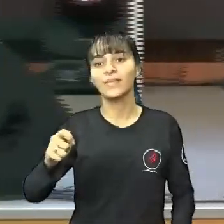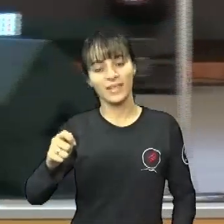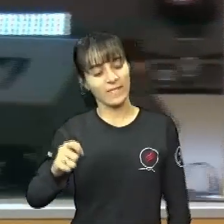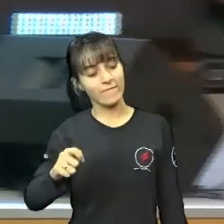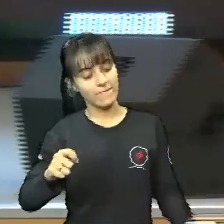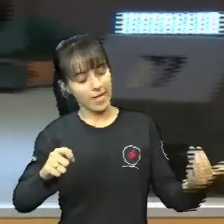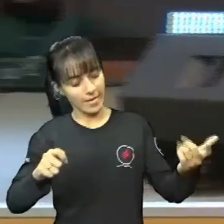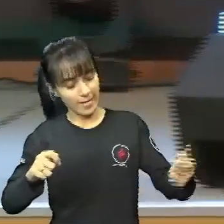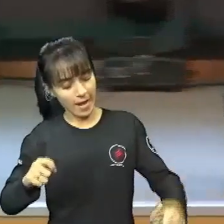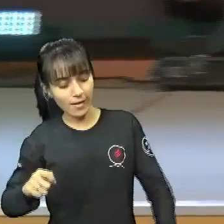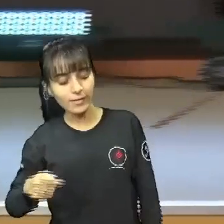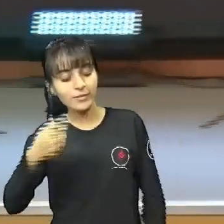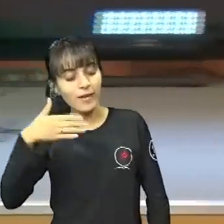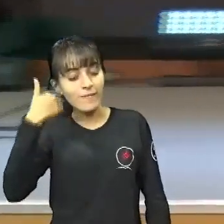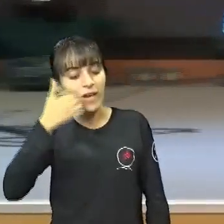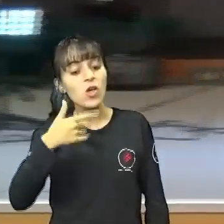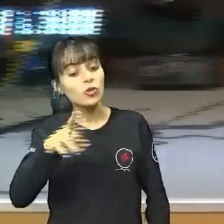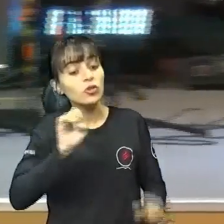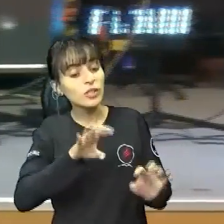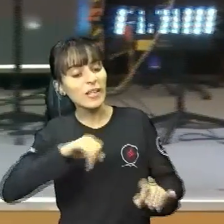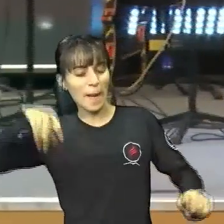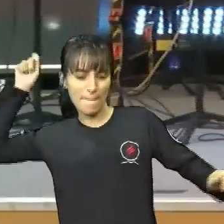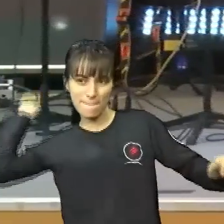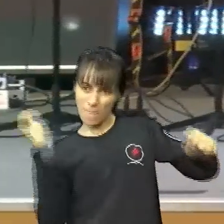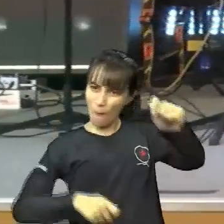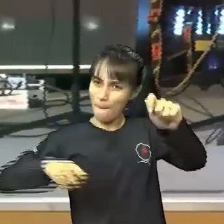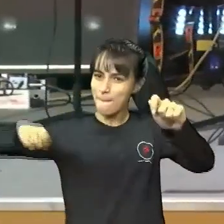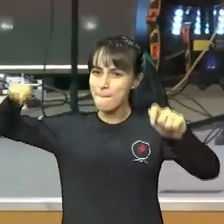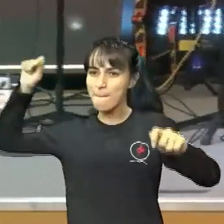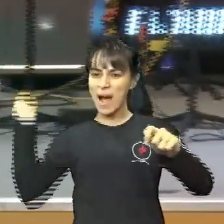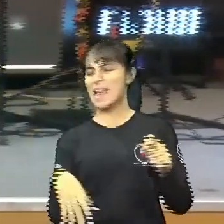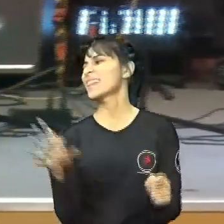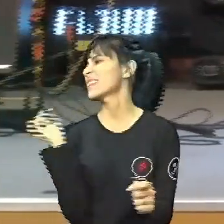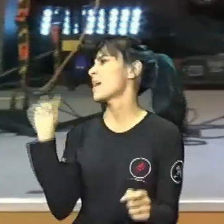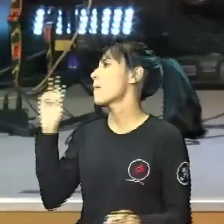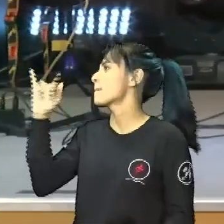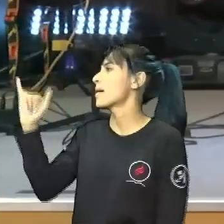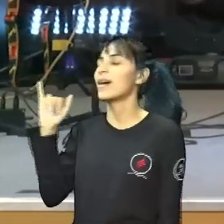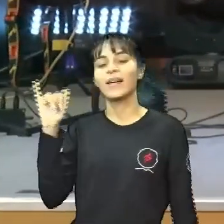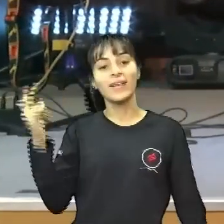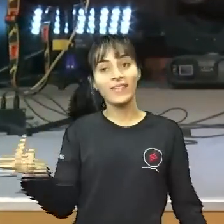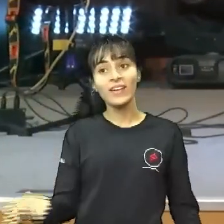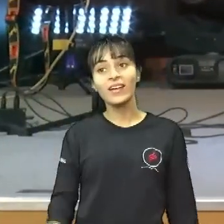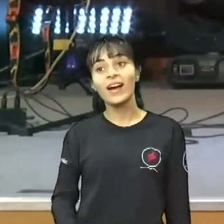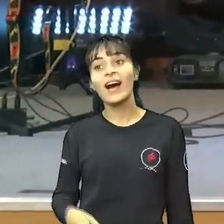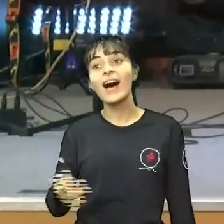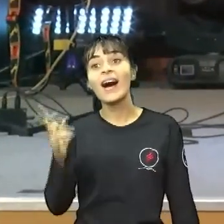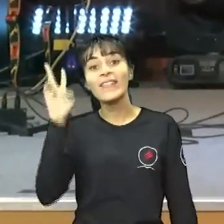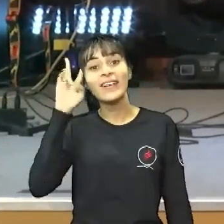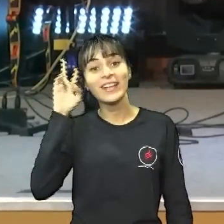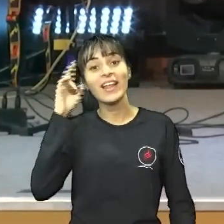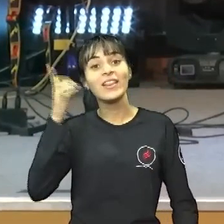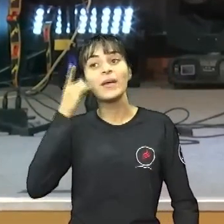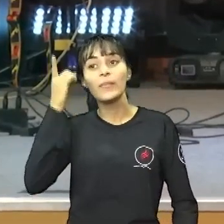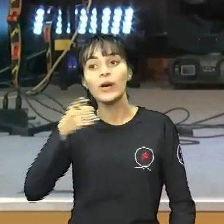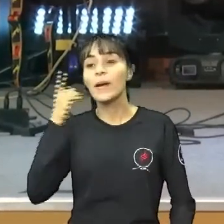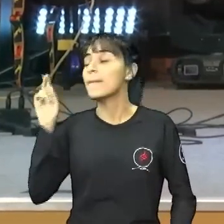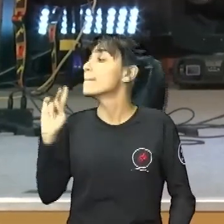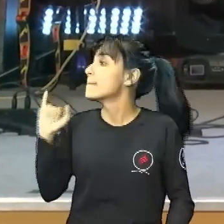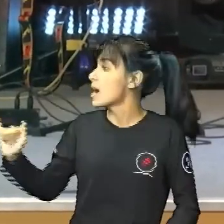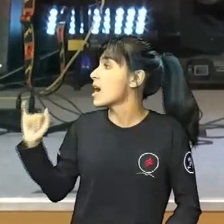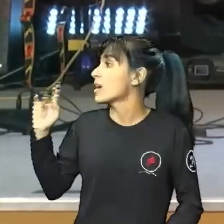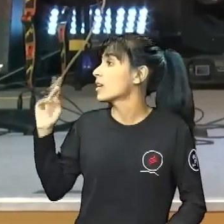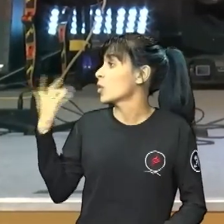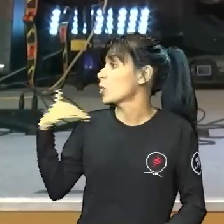seu moleque safado eu tô te ensinando o que na vida não pai aqui é que vem a cena da vocação de Deputado pai